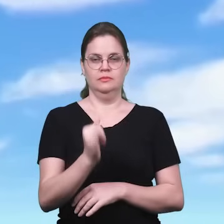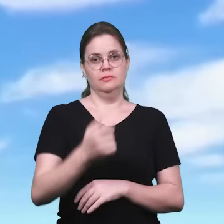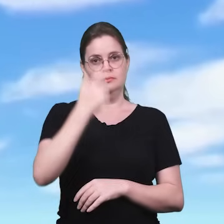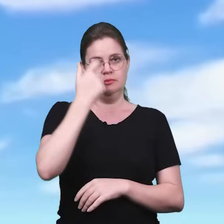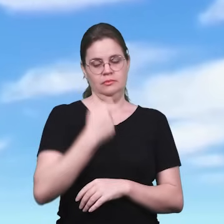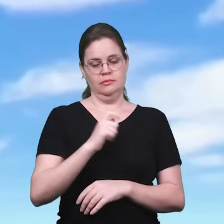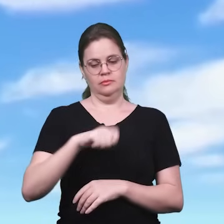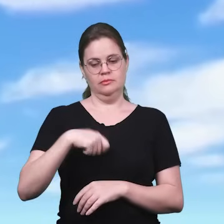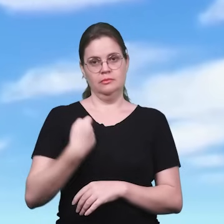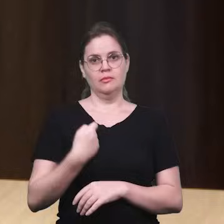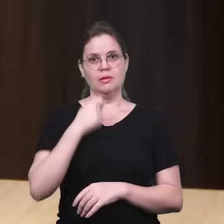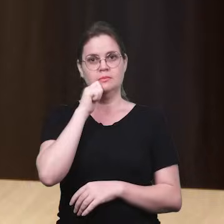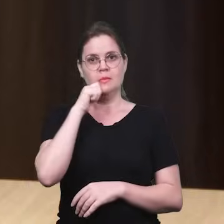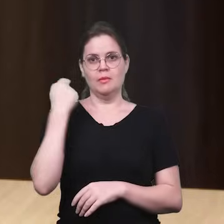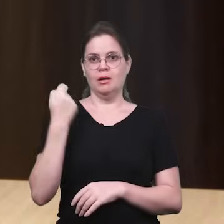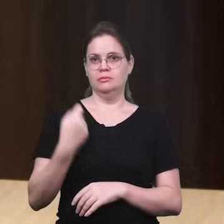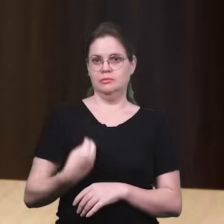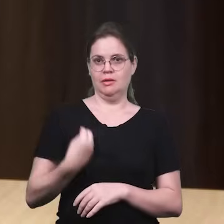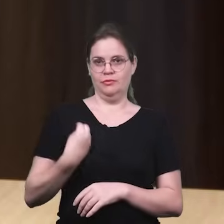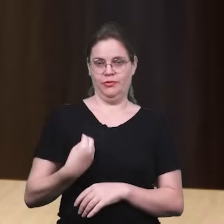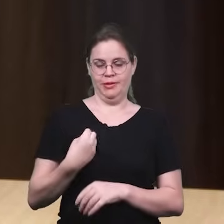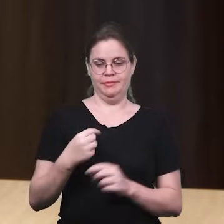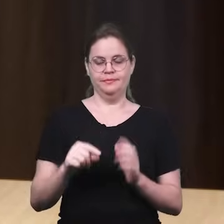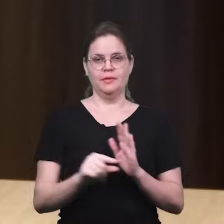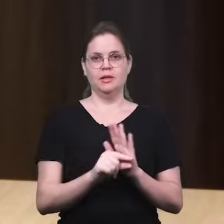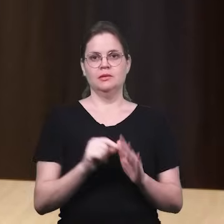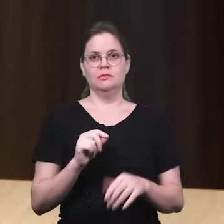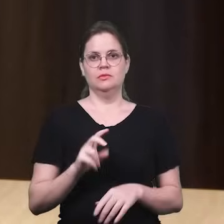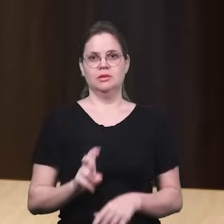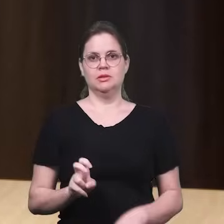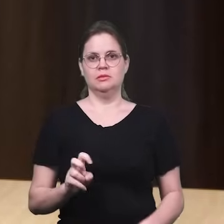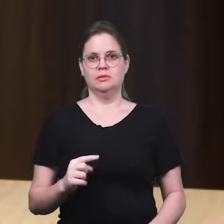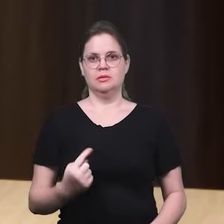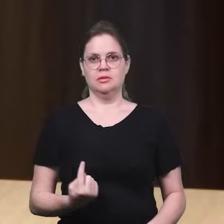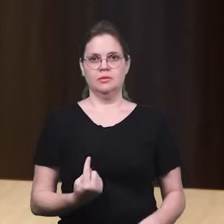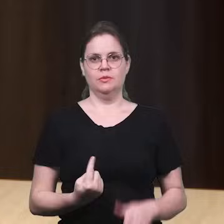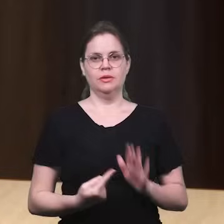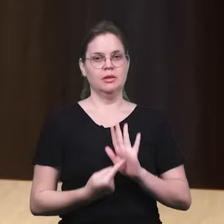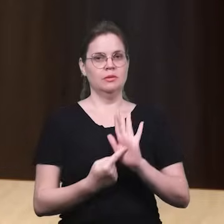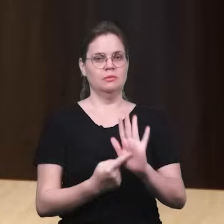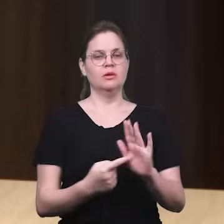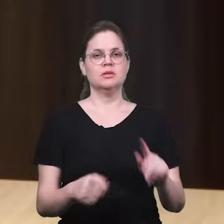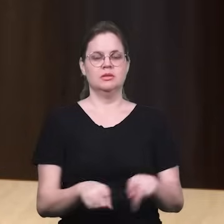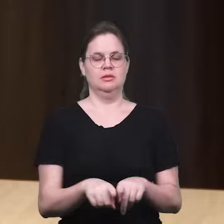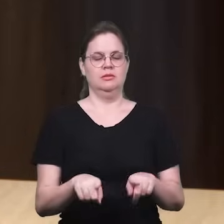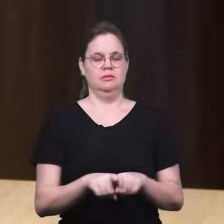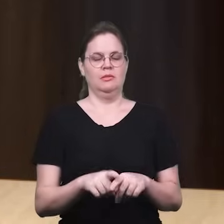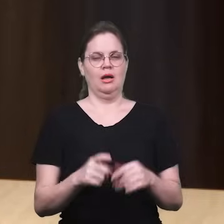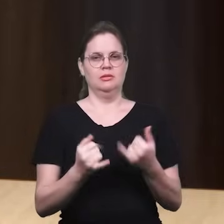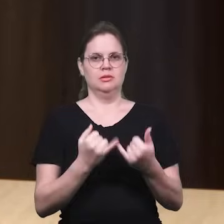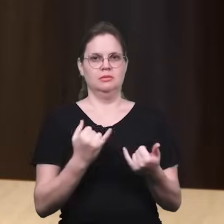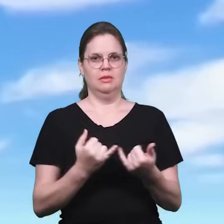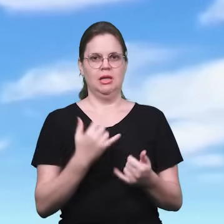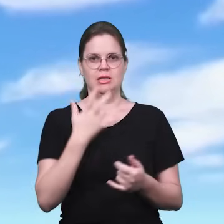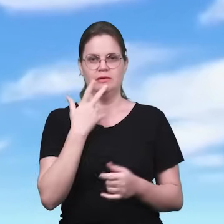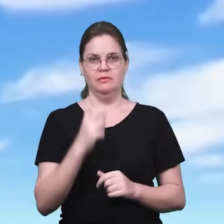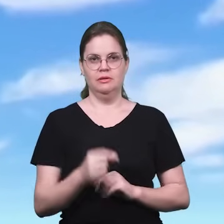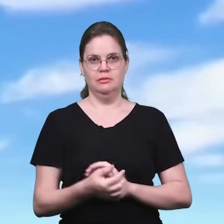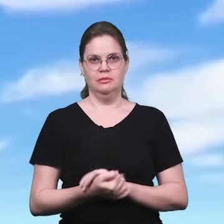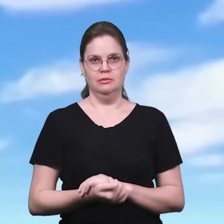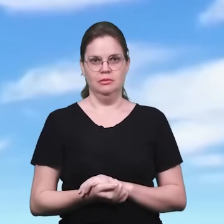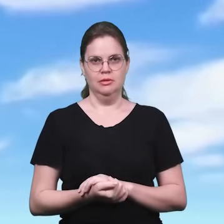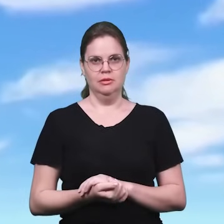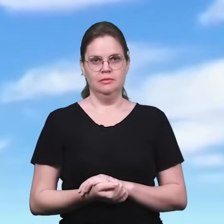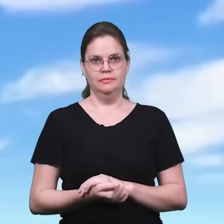o pão da vida. Aí no verso 51, uma declaração semelhante. Só que agora ele diz,